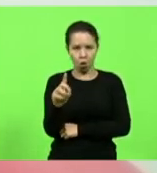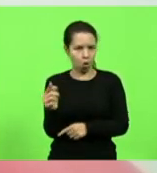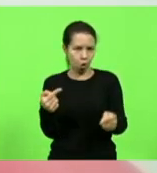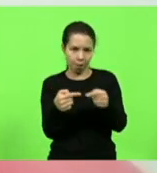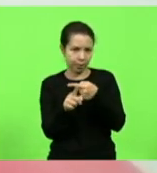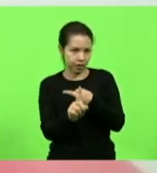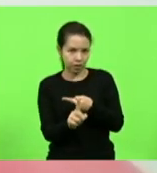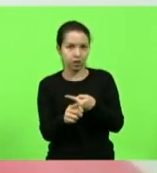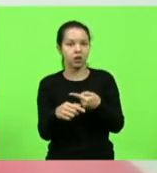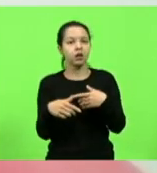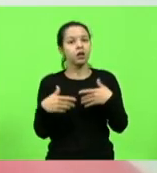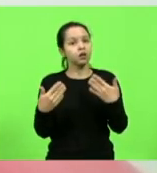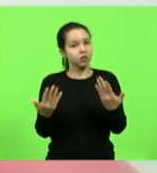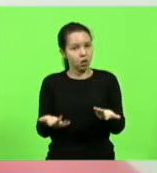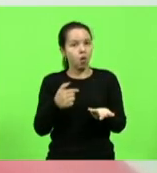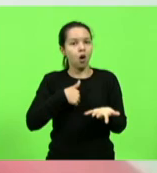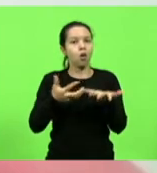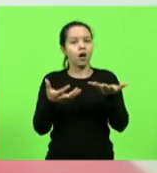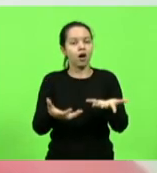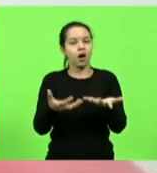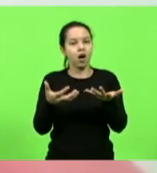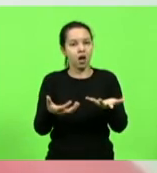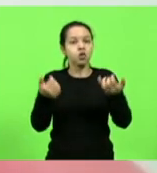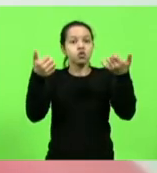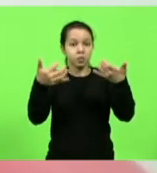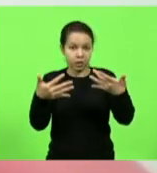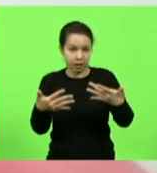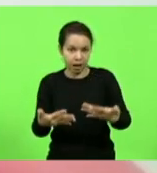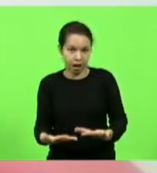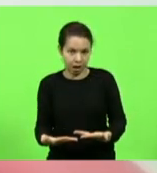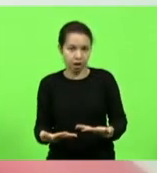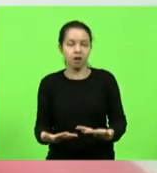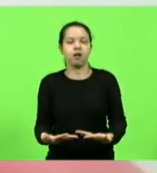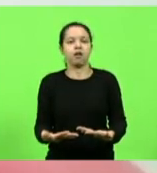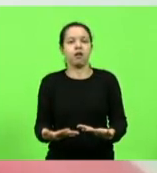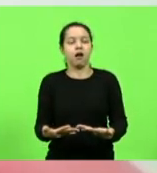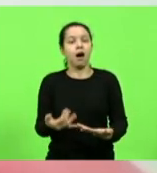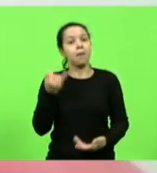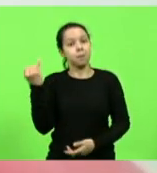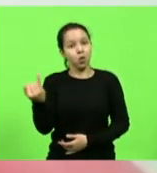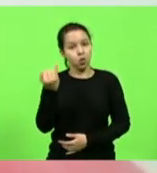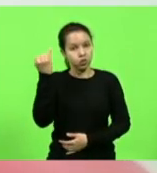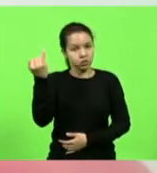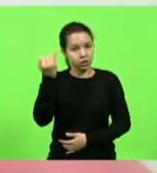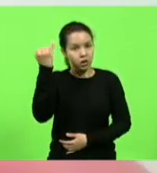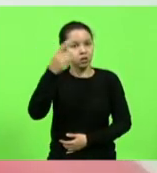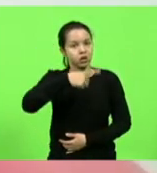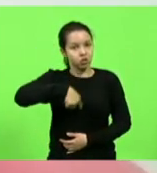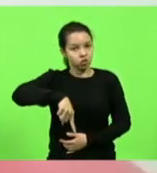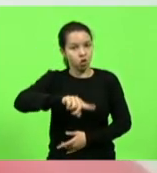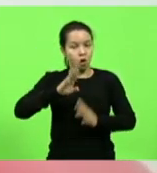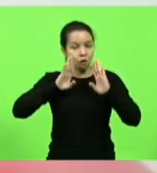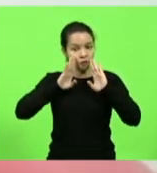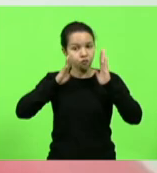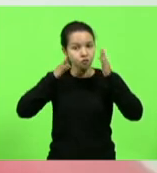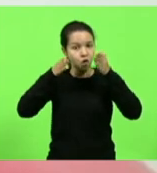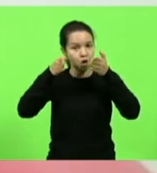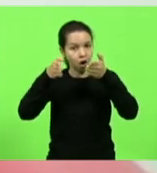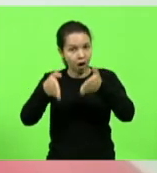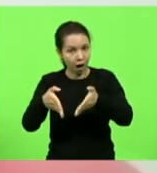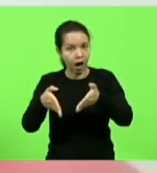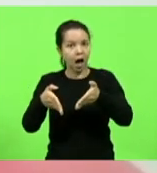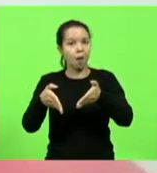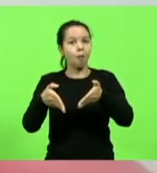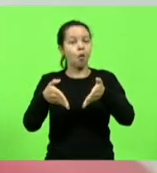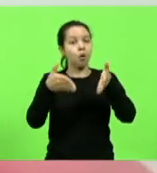eu quero trazer aqui, presidente, a importância que tem de nós focarmos as coisas como elas são,